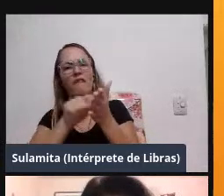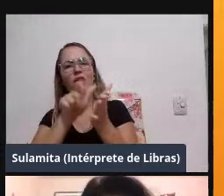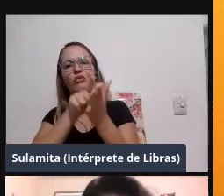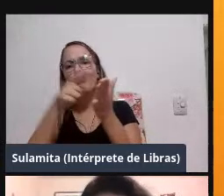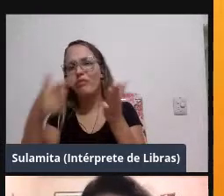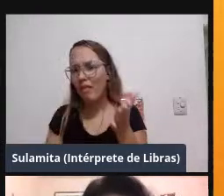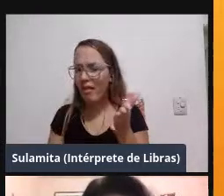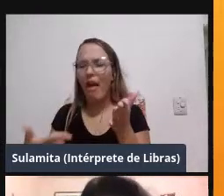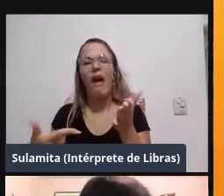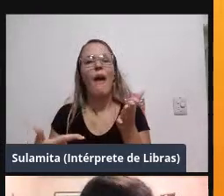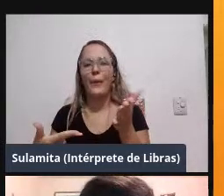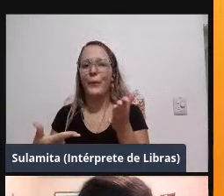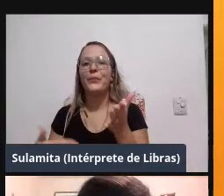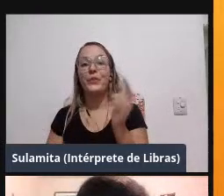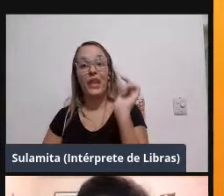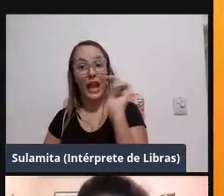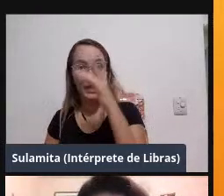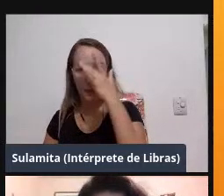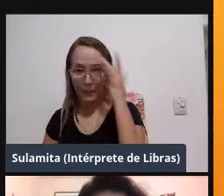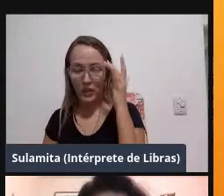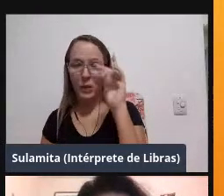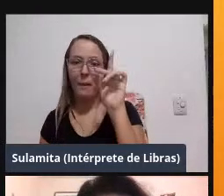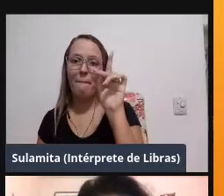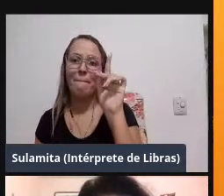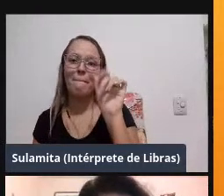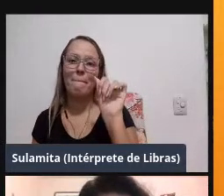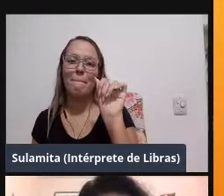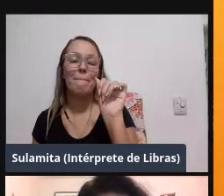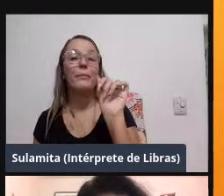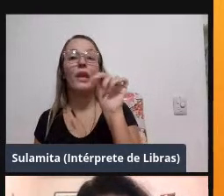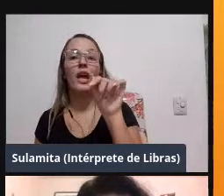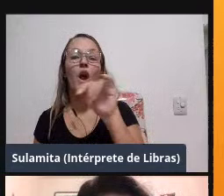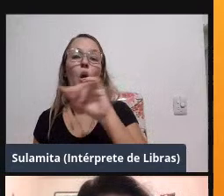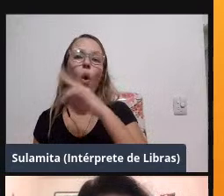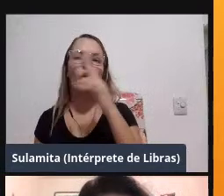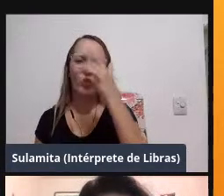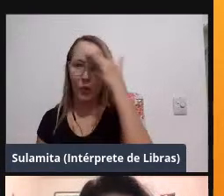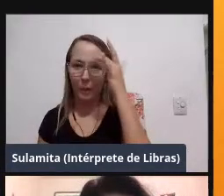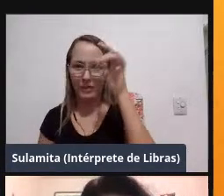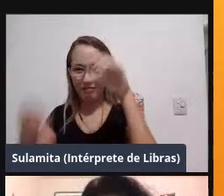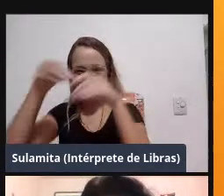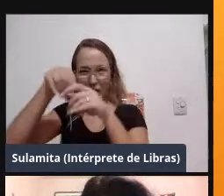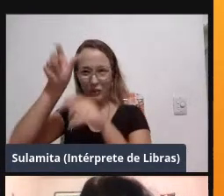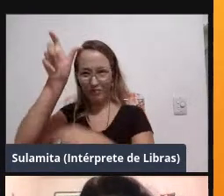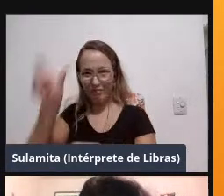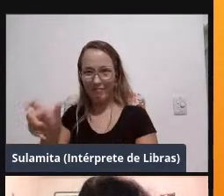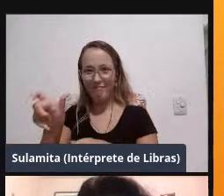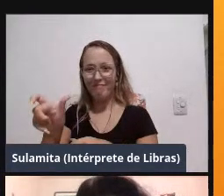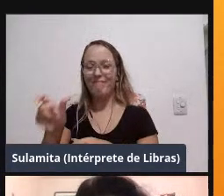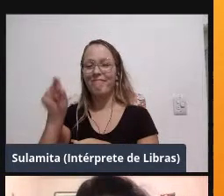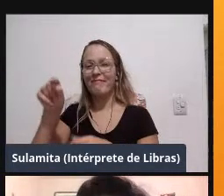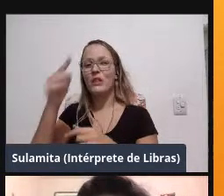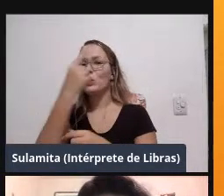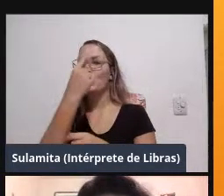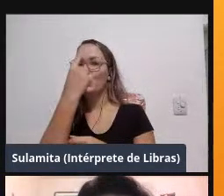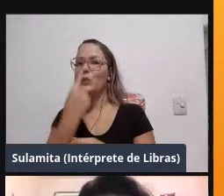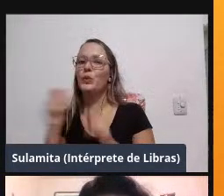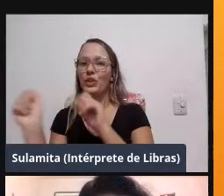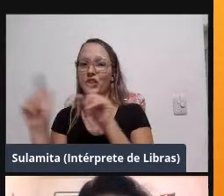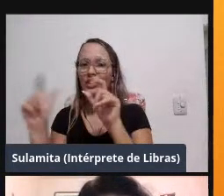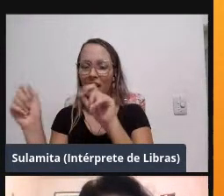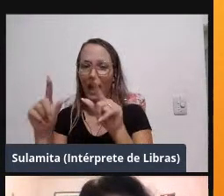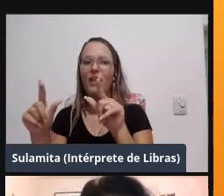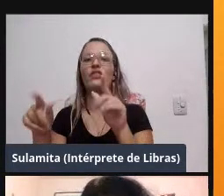Rocha, um padre, né, católico, e o Vicente Gomes Jardim, que é uma figura interessantíssima que eu vou falar daqui a